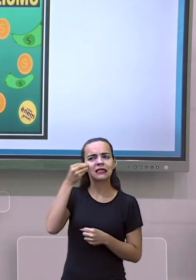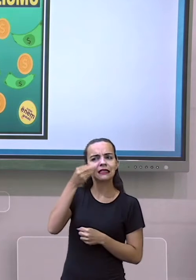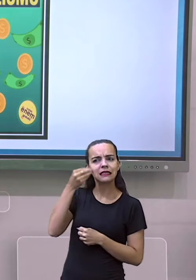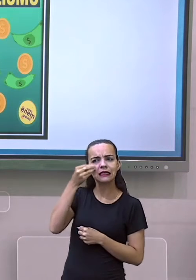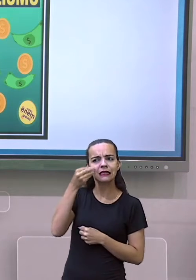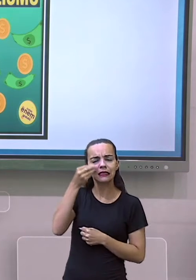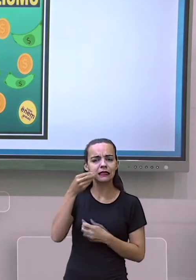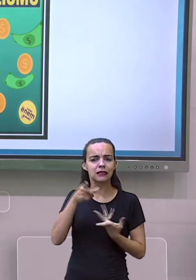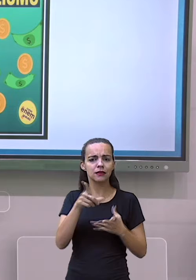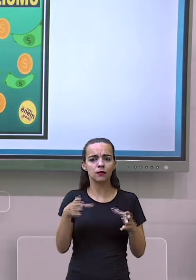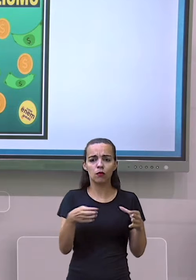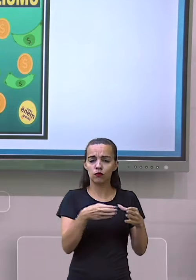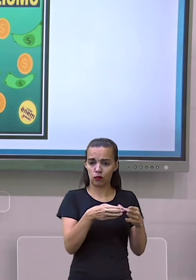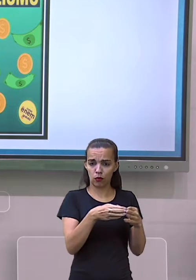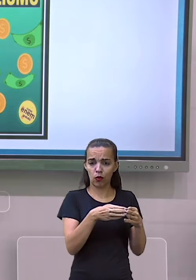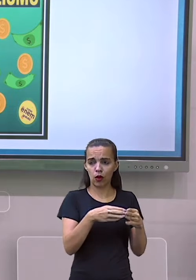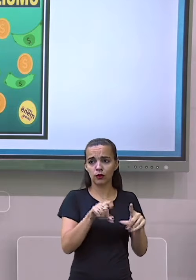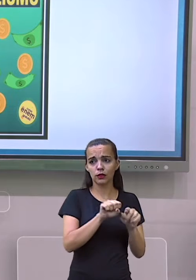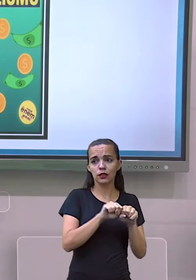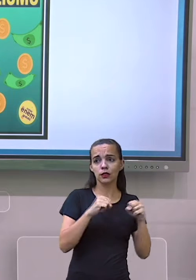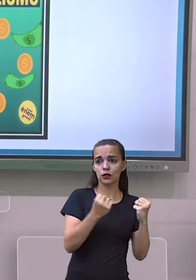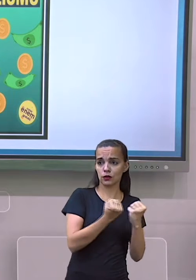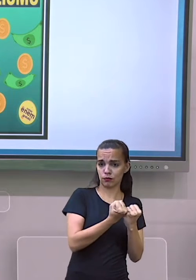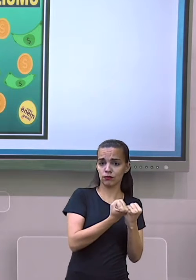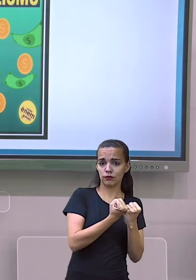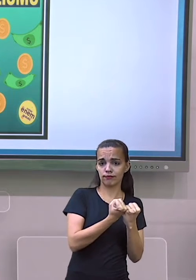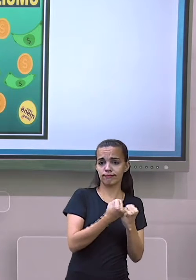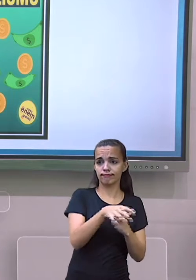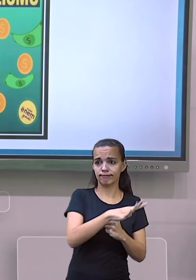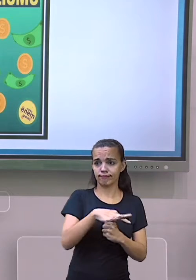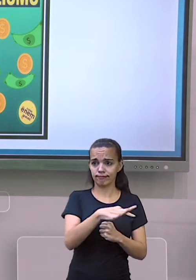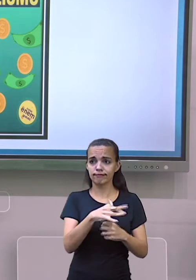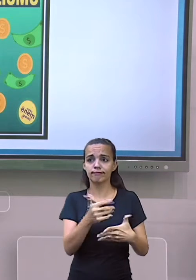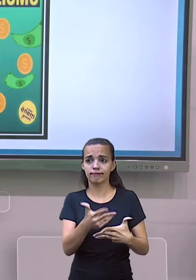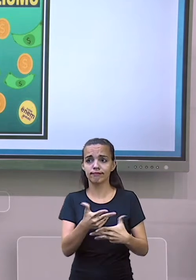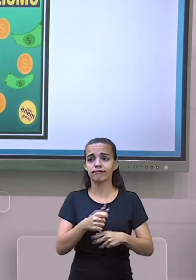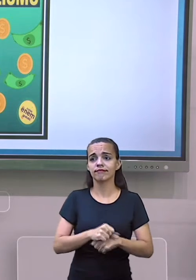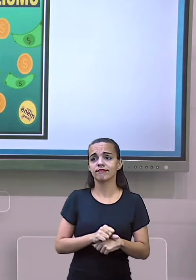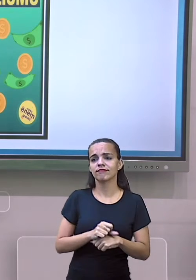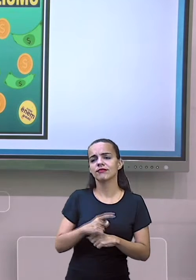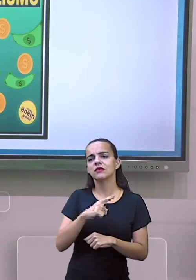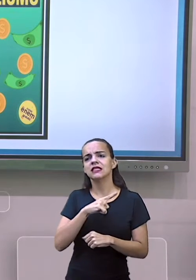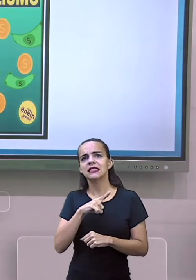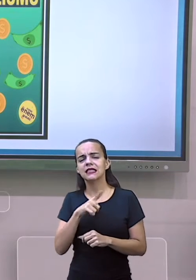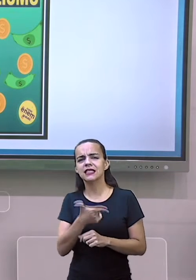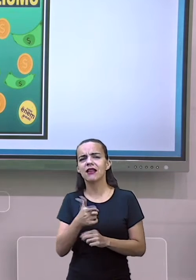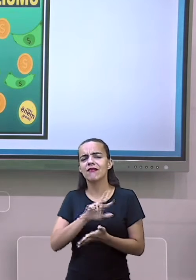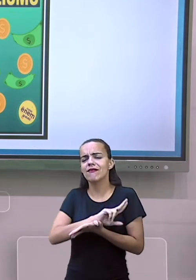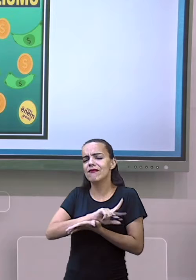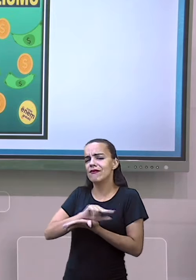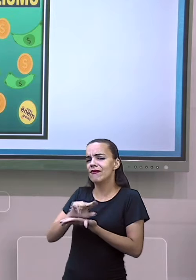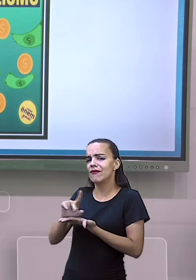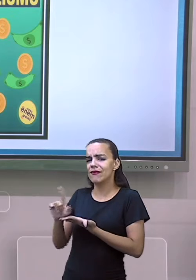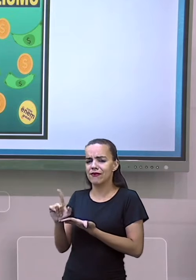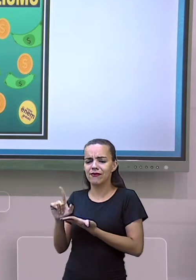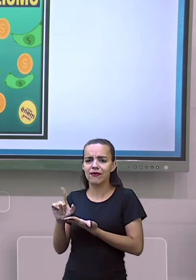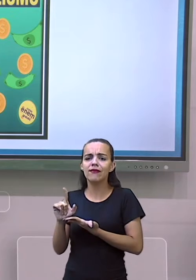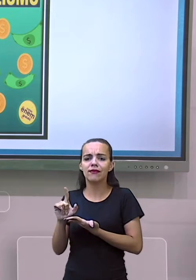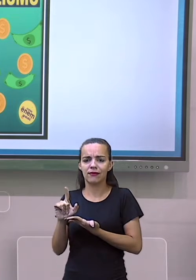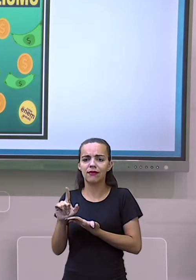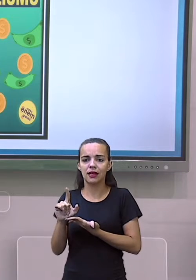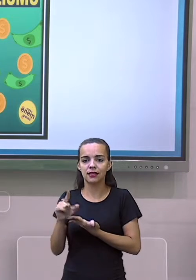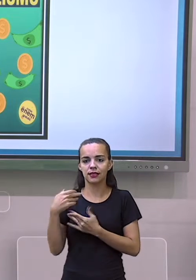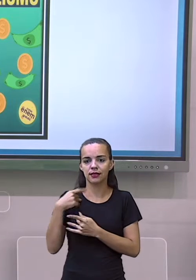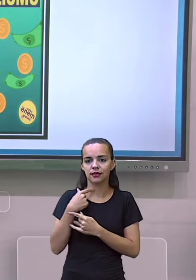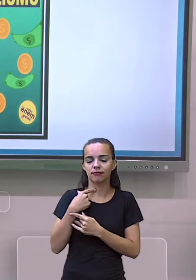de sociedades socialistas são diferentes das idealizações de ambas, que é o que